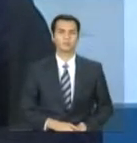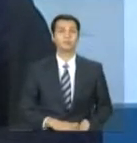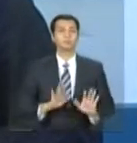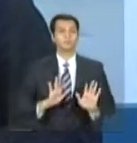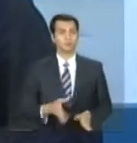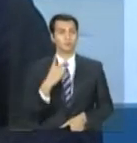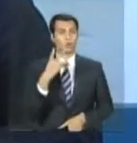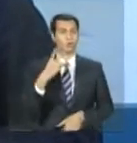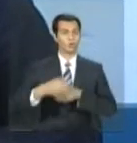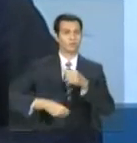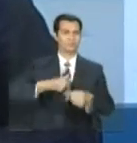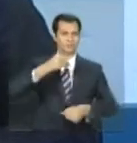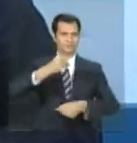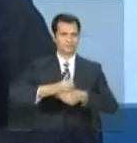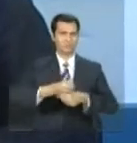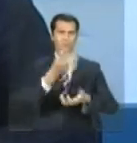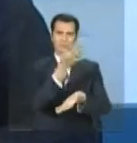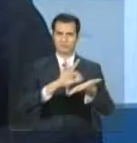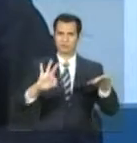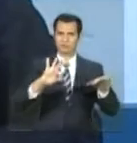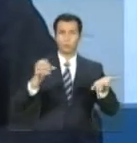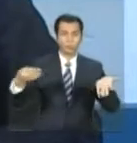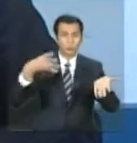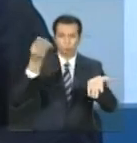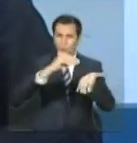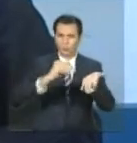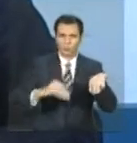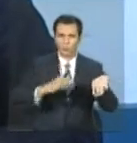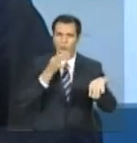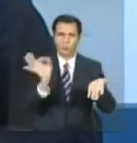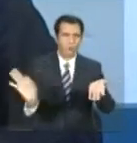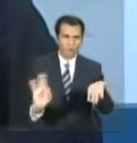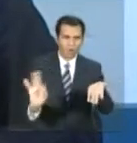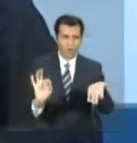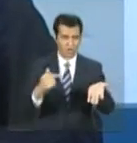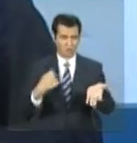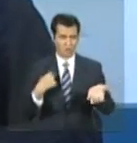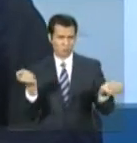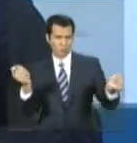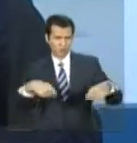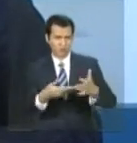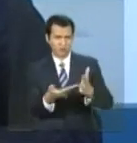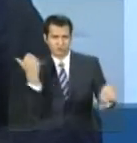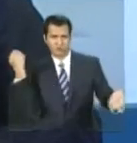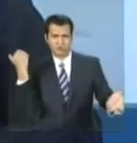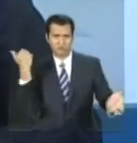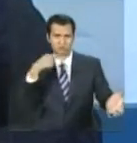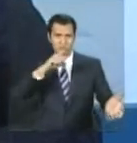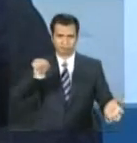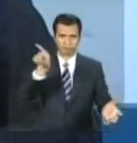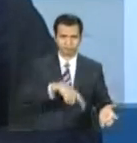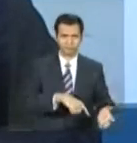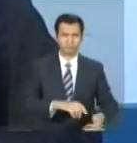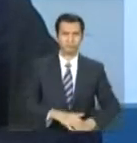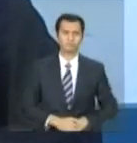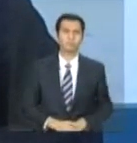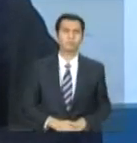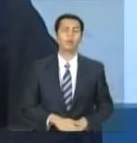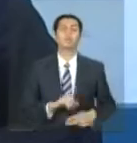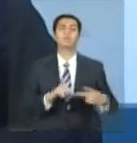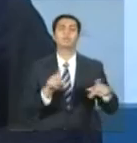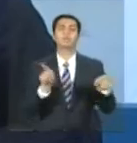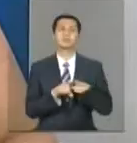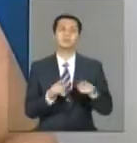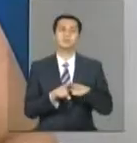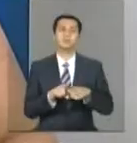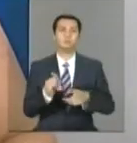meses do cadastro desatualizado, eu posso excluí-lo? E com relação aos formulários, devo mantê-los em arquivo ou